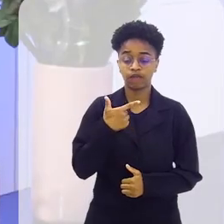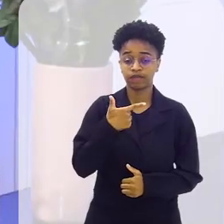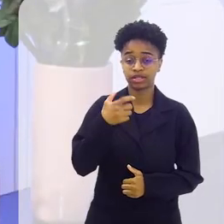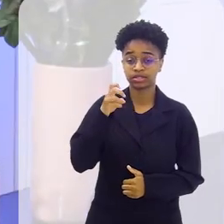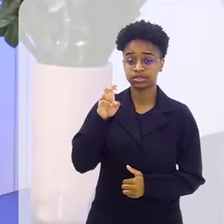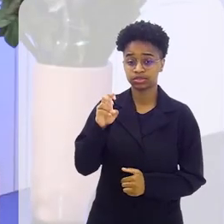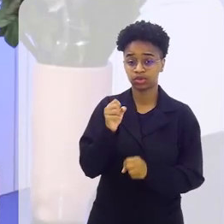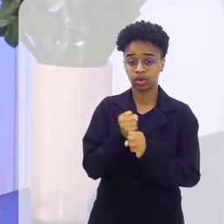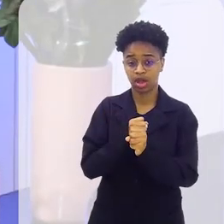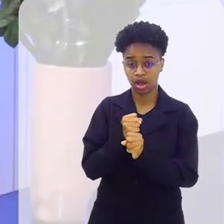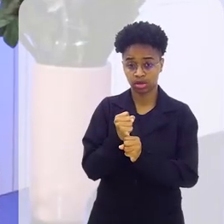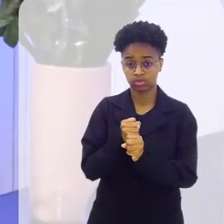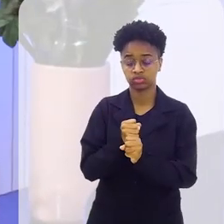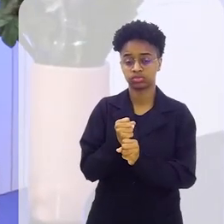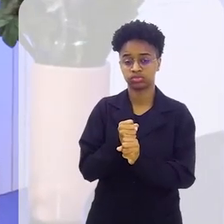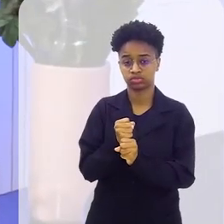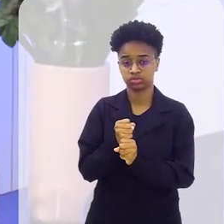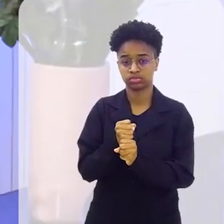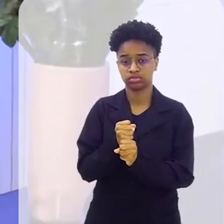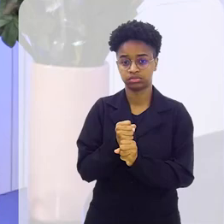fiquei 25 anos